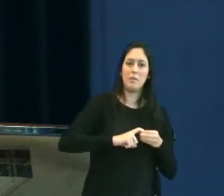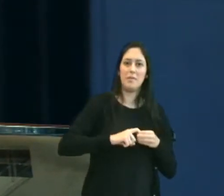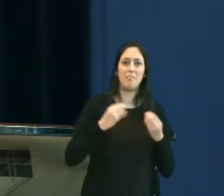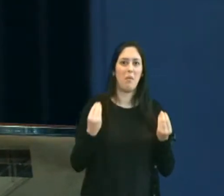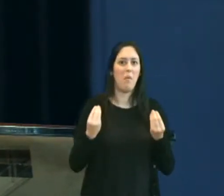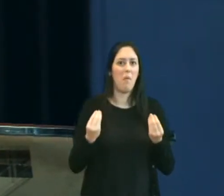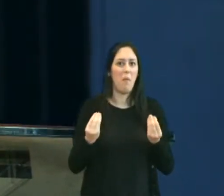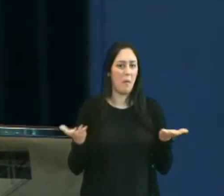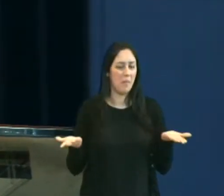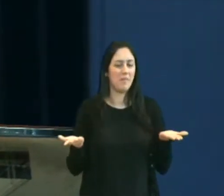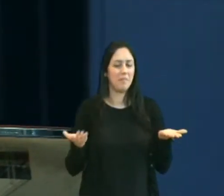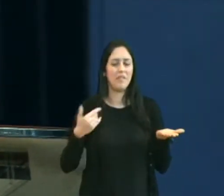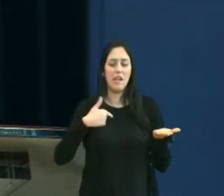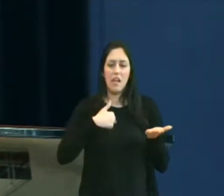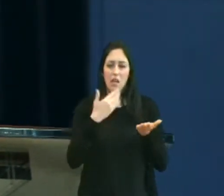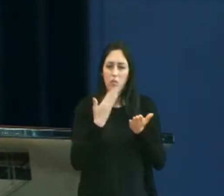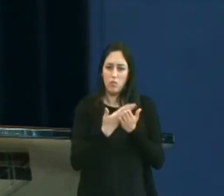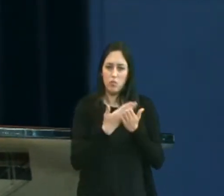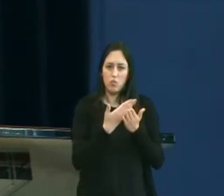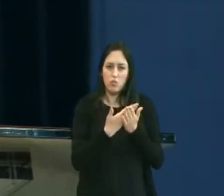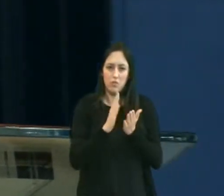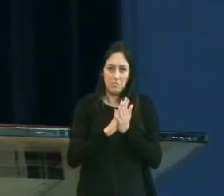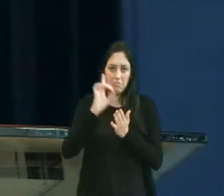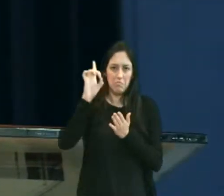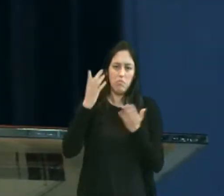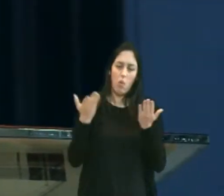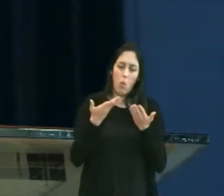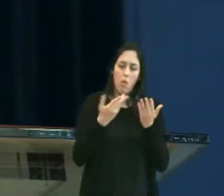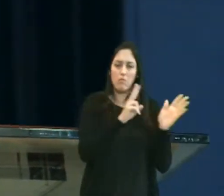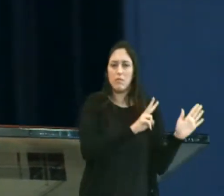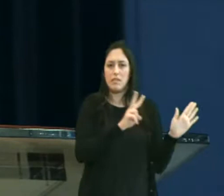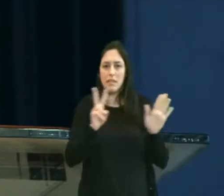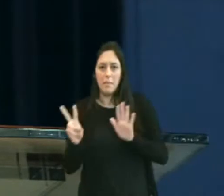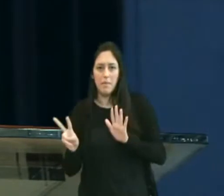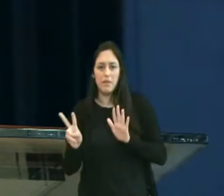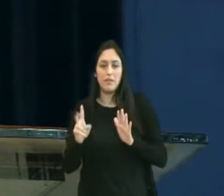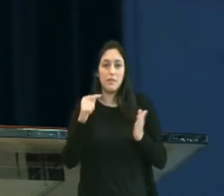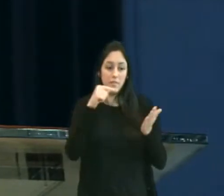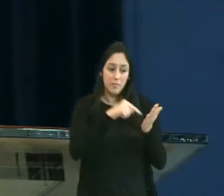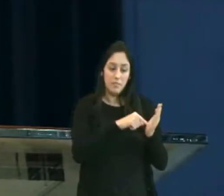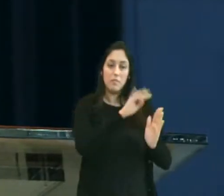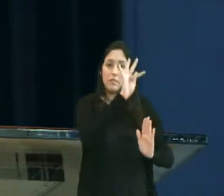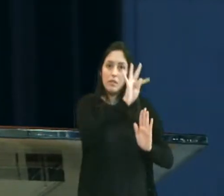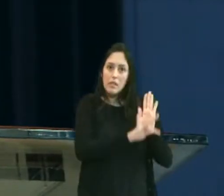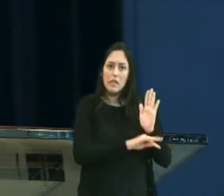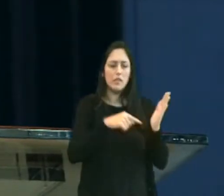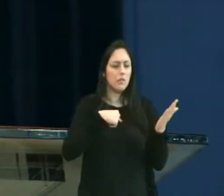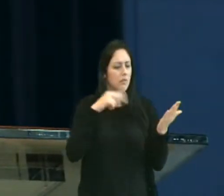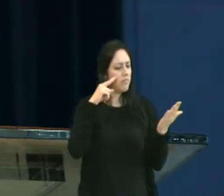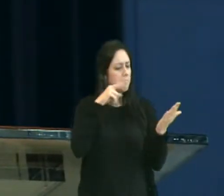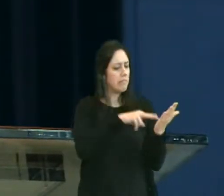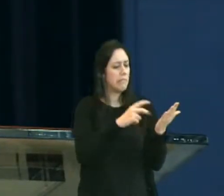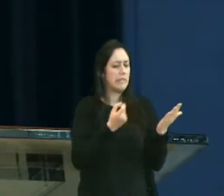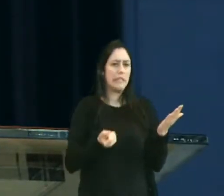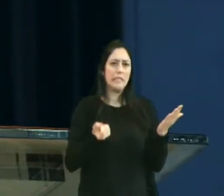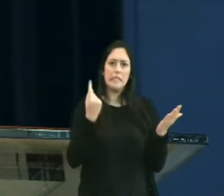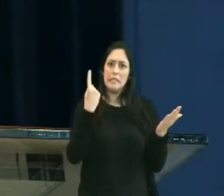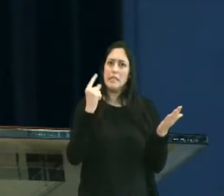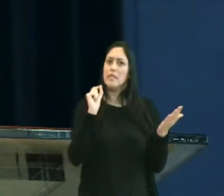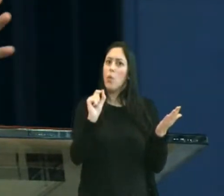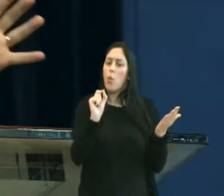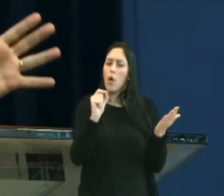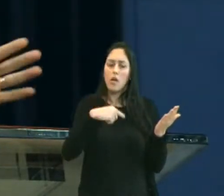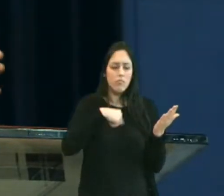estava estudando a palavra de Deus essa semana, esse texto em especial me chamou a atenção, quando eu li